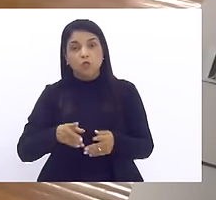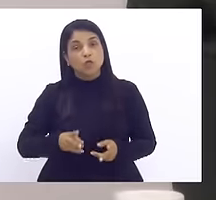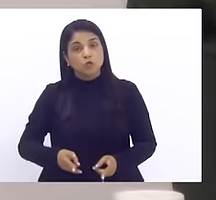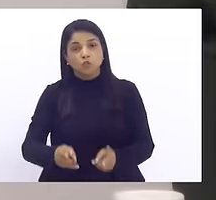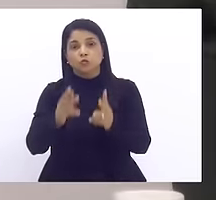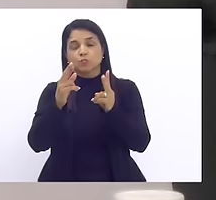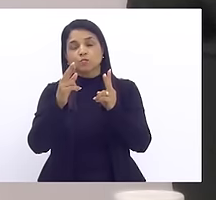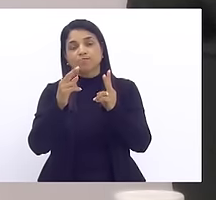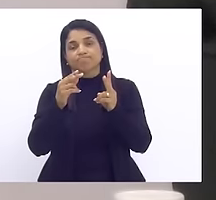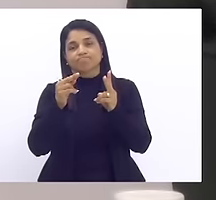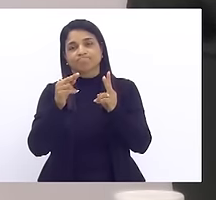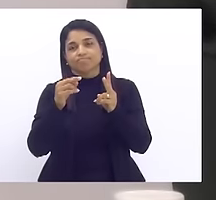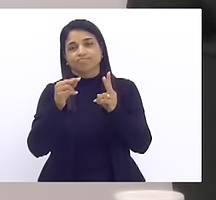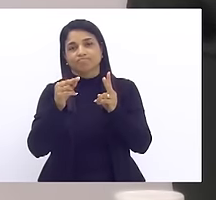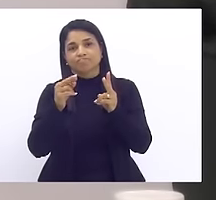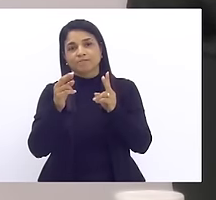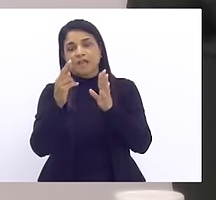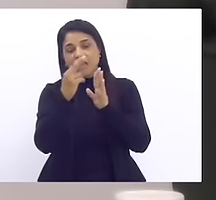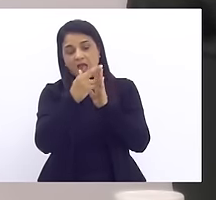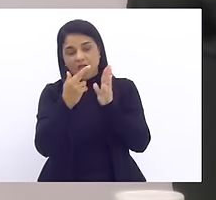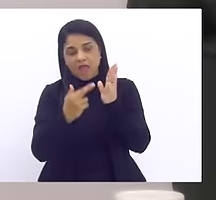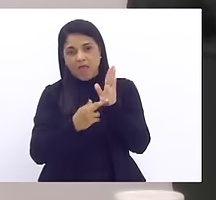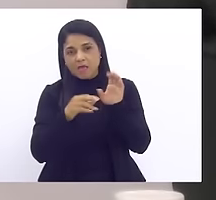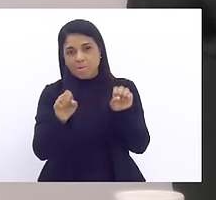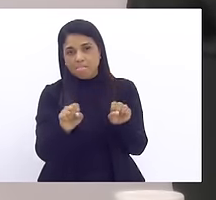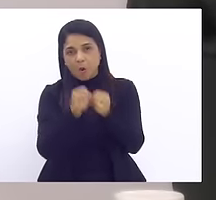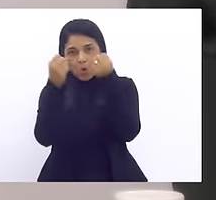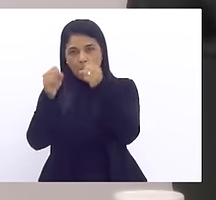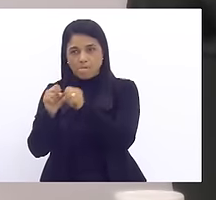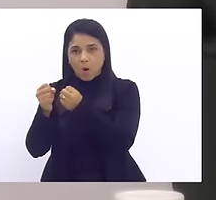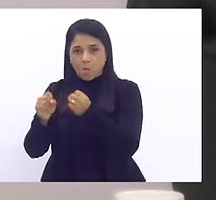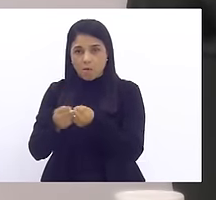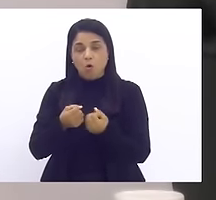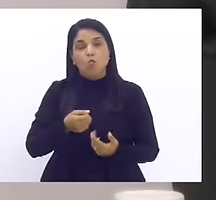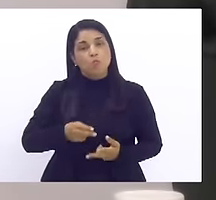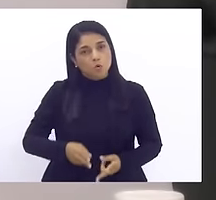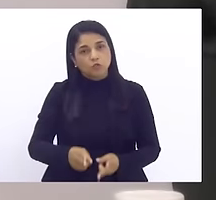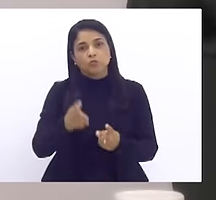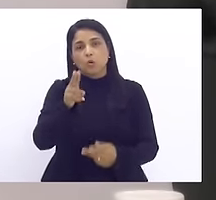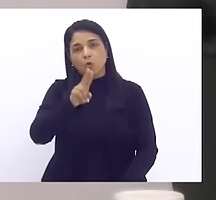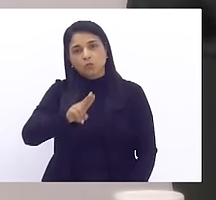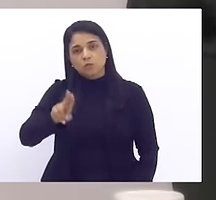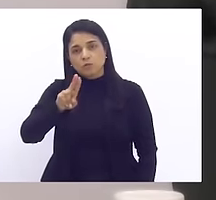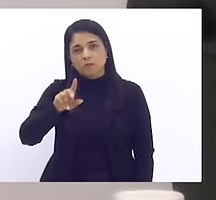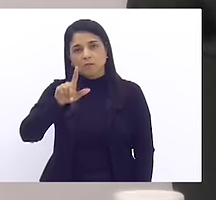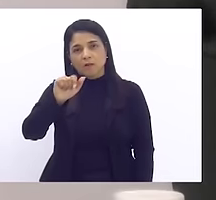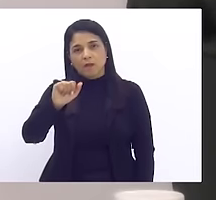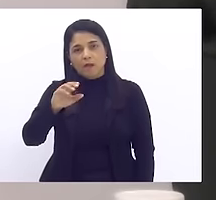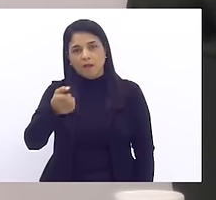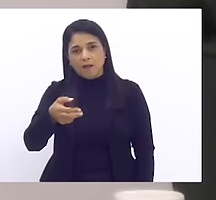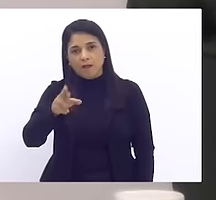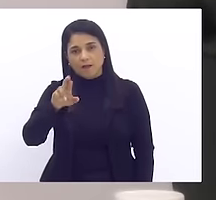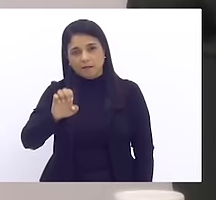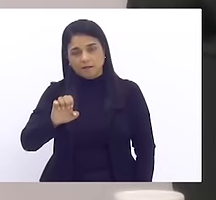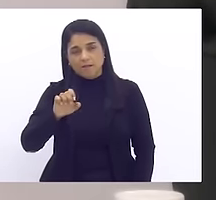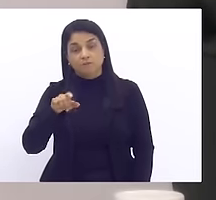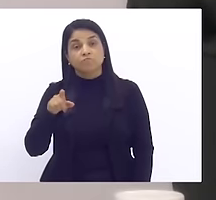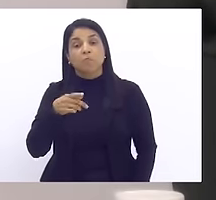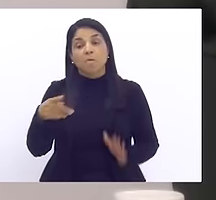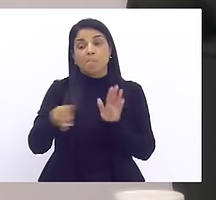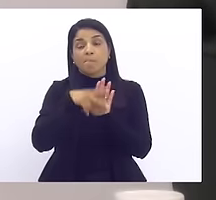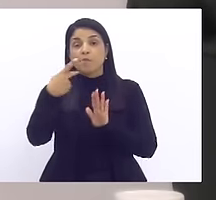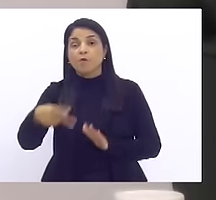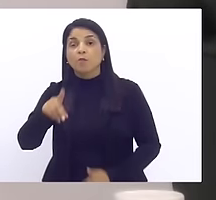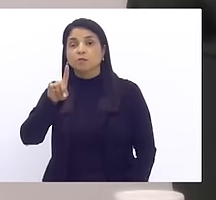irregularidades nas ruas Eles continuam usando o lacre do Detran que medidas sabendo que tem